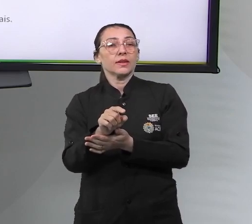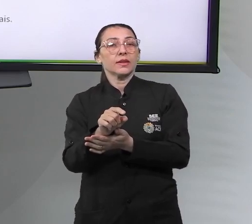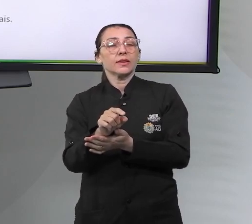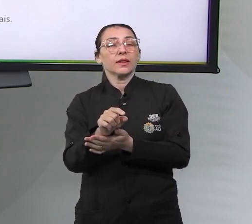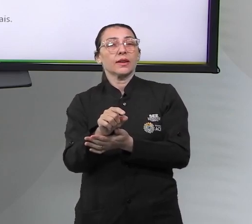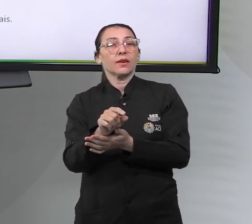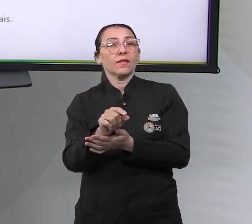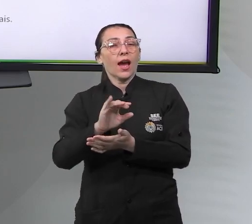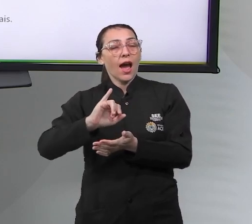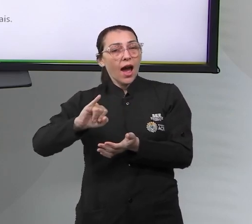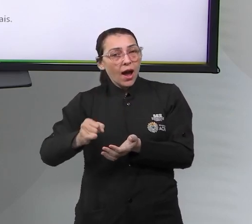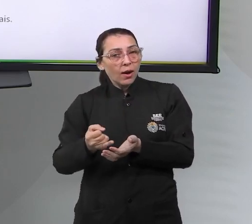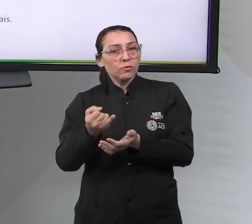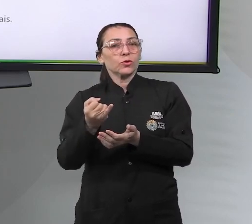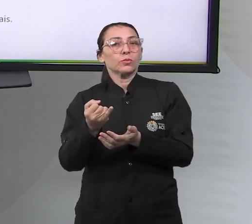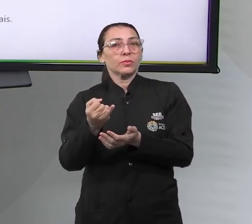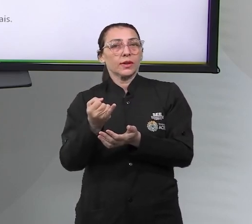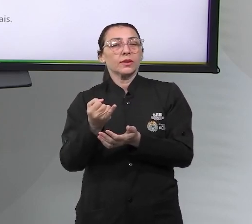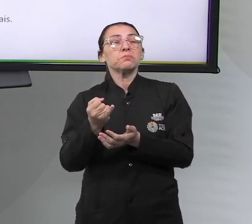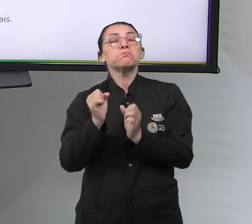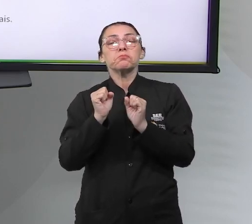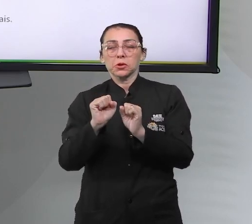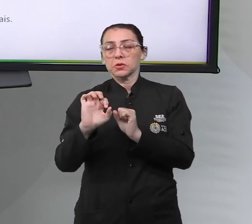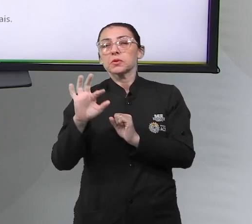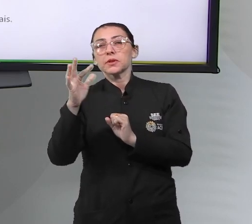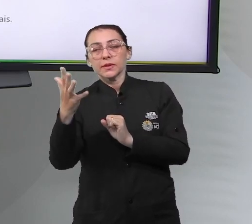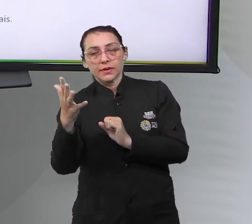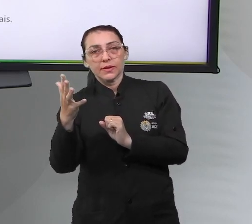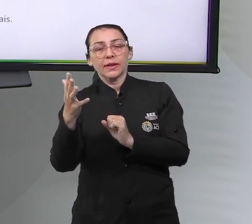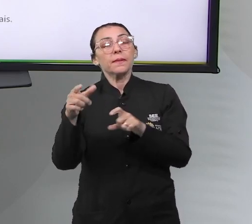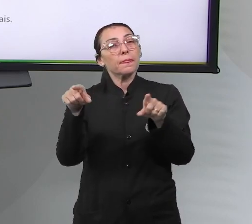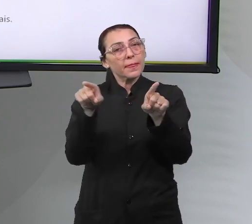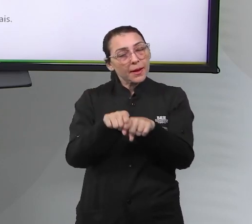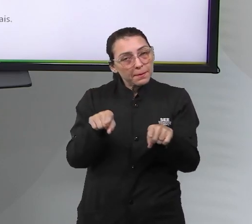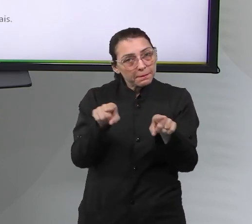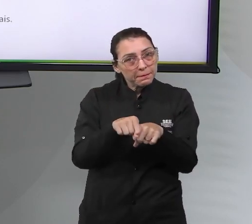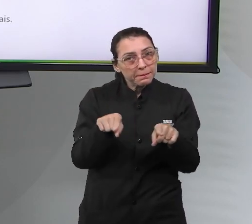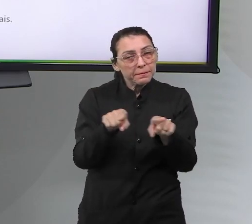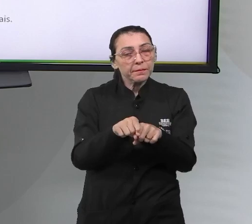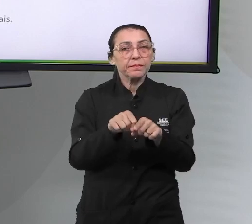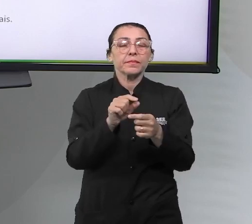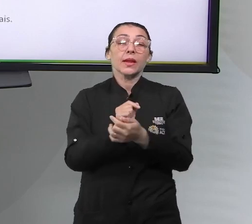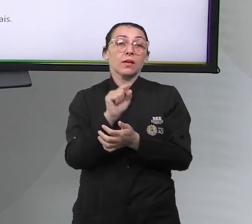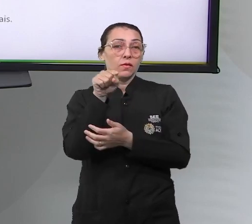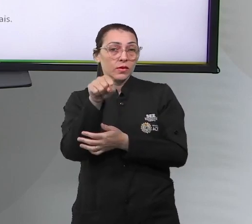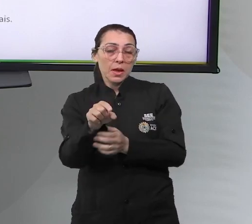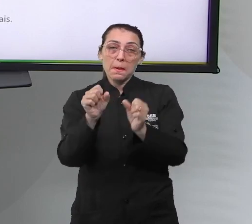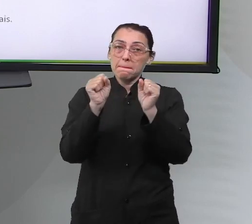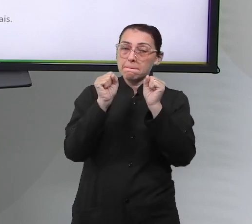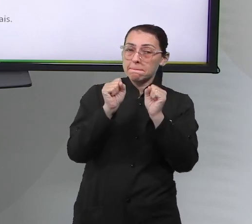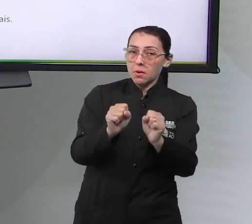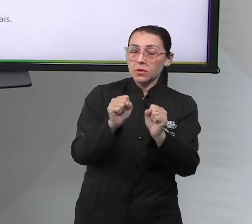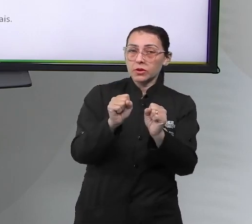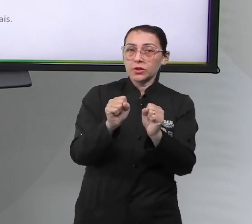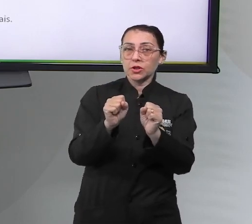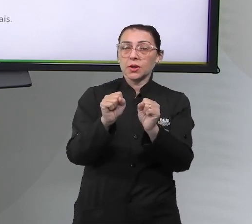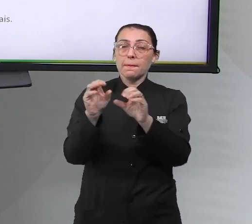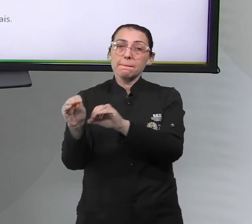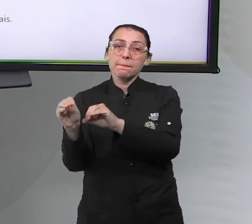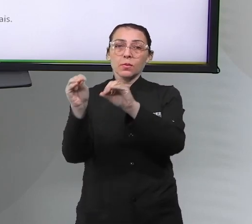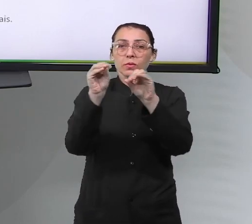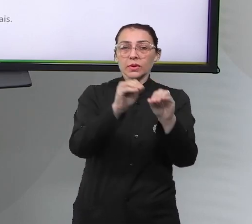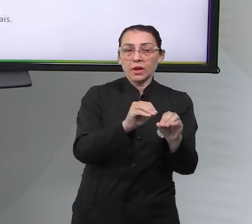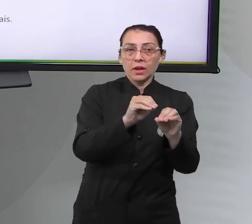habituado. Isso pode ocorrer sem sombra de dúvidas. Da mesma forma que você pode, de repente,